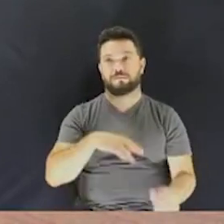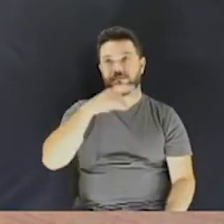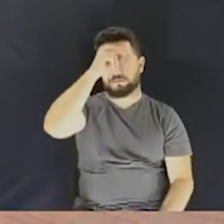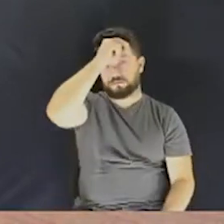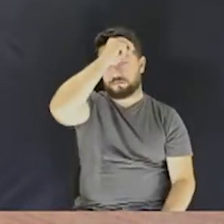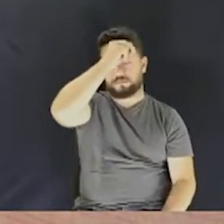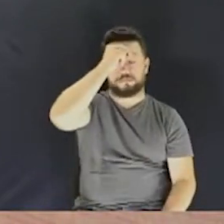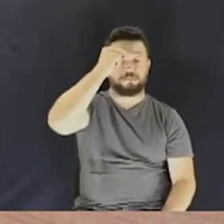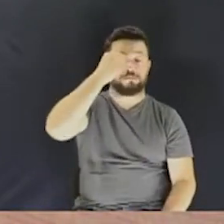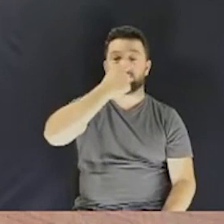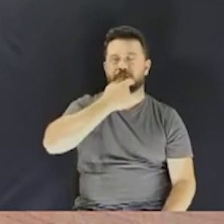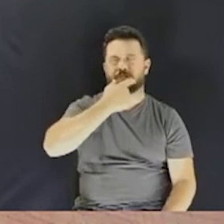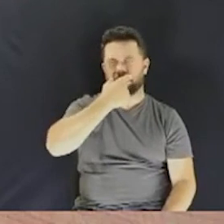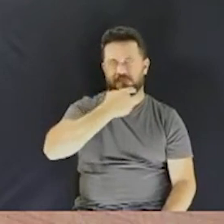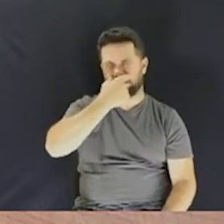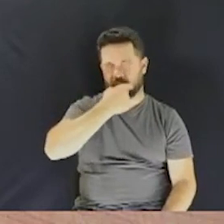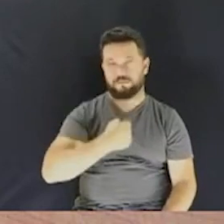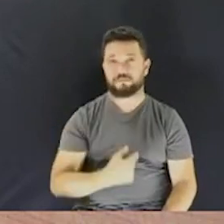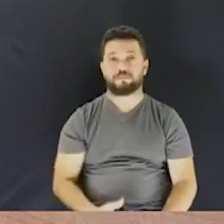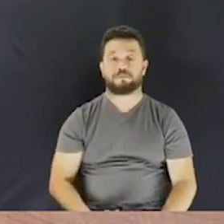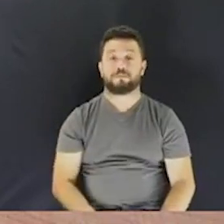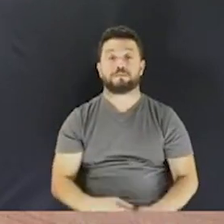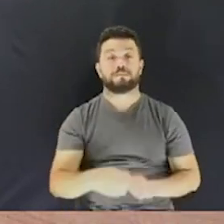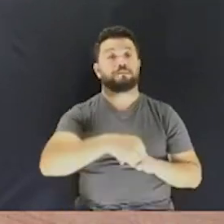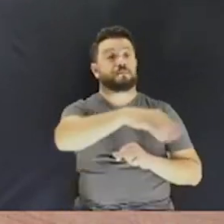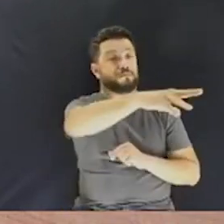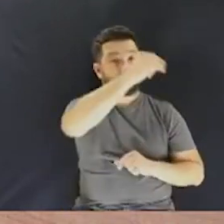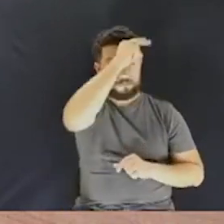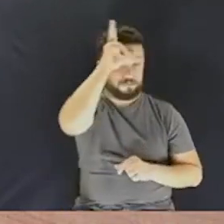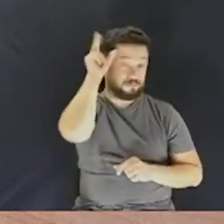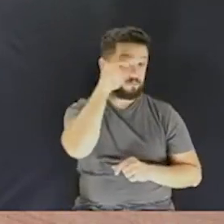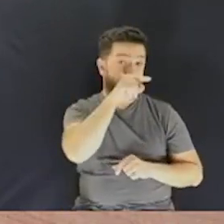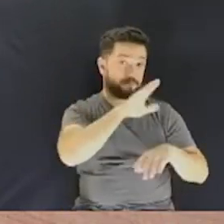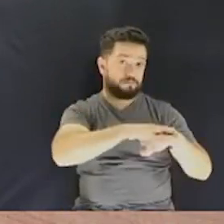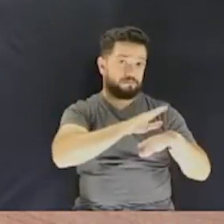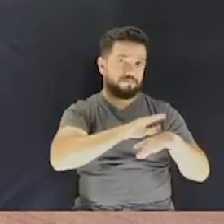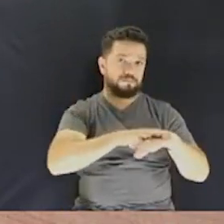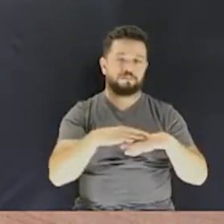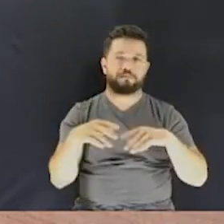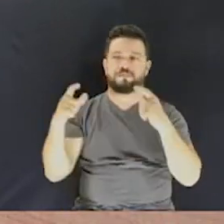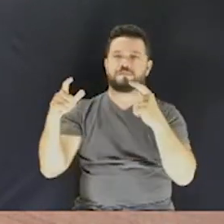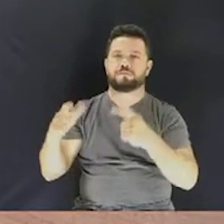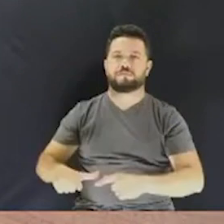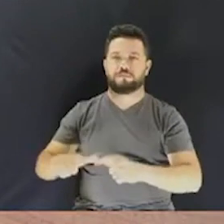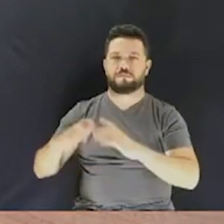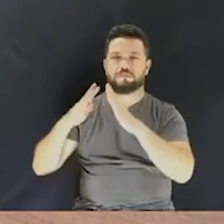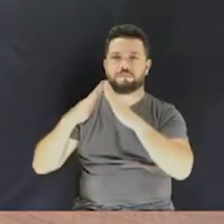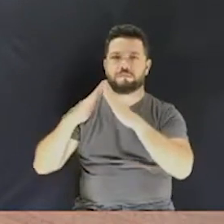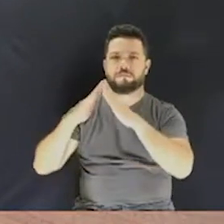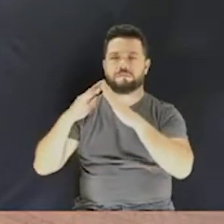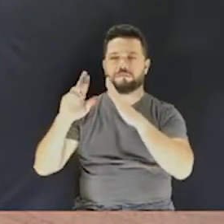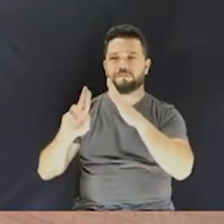205-107-2024, encaminha-se ao Poder Executivo a seguinte sugestão: a substituição do telhado de zinco da unidade de pronto atendimento à UPA do sítio